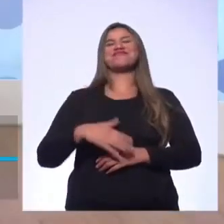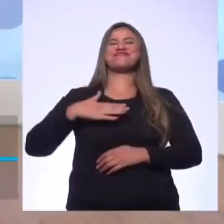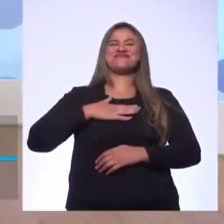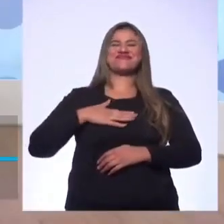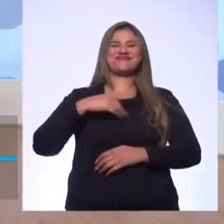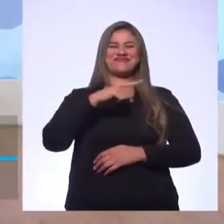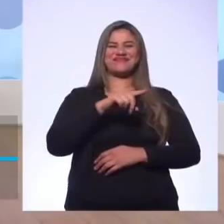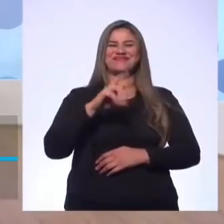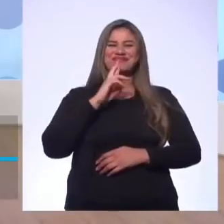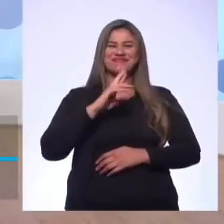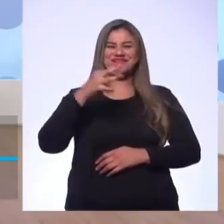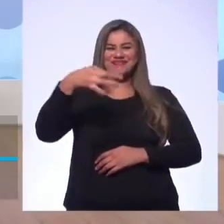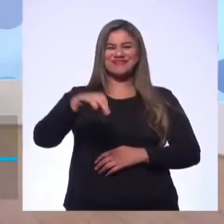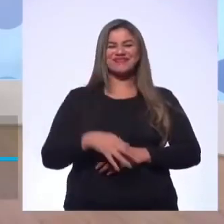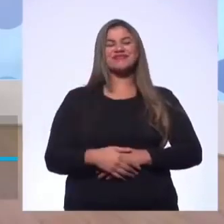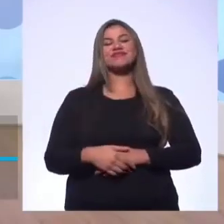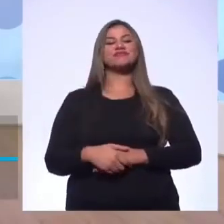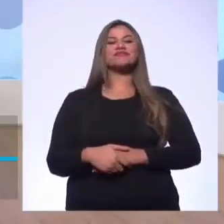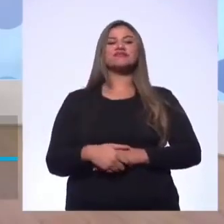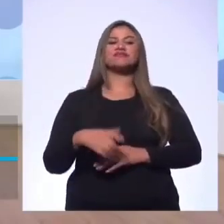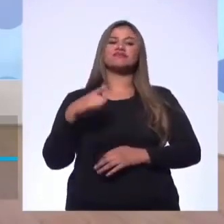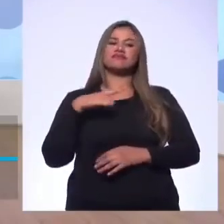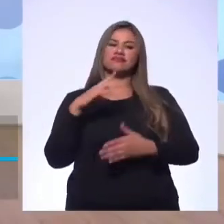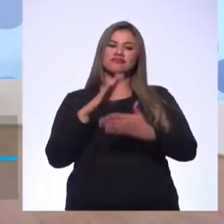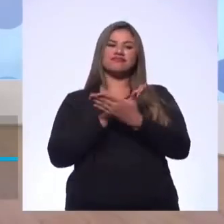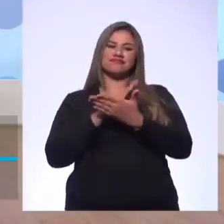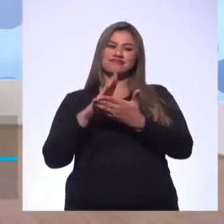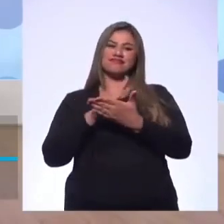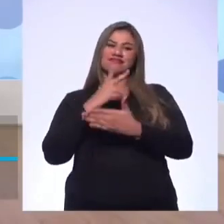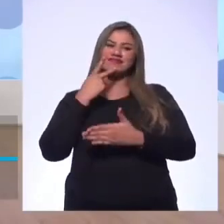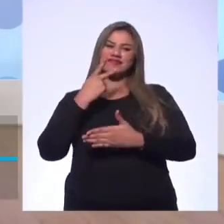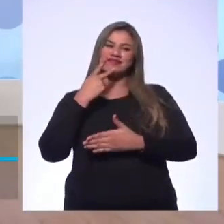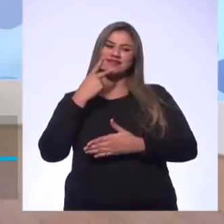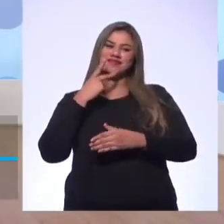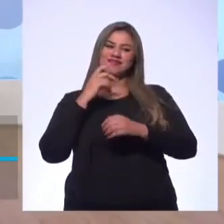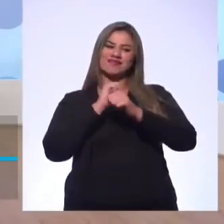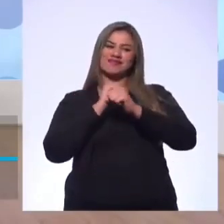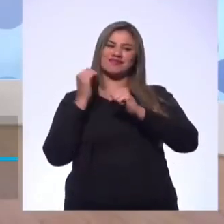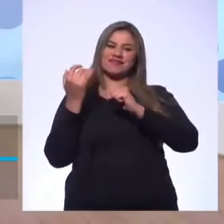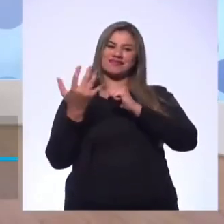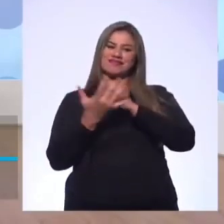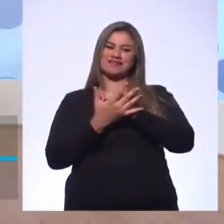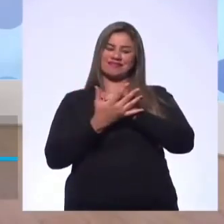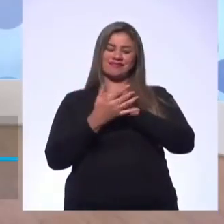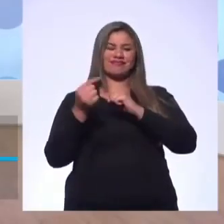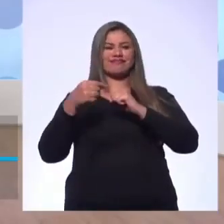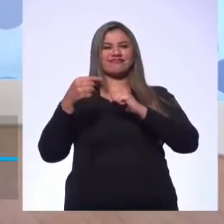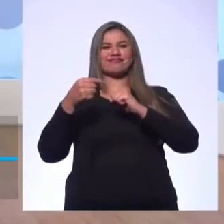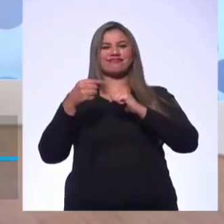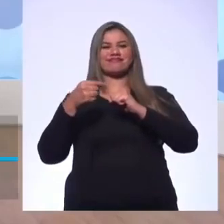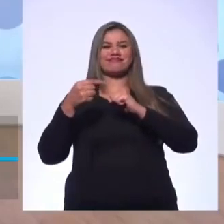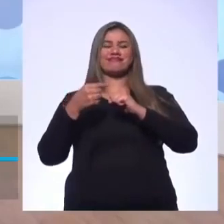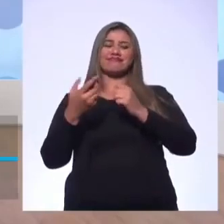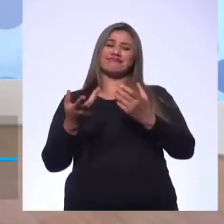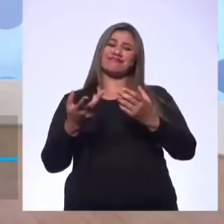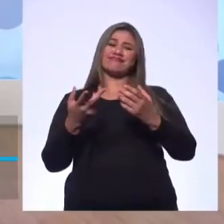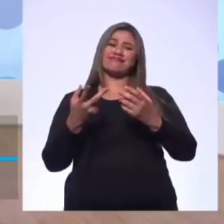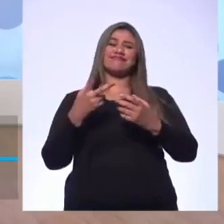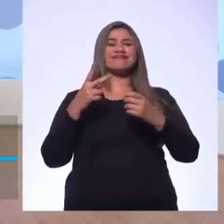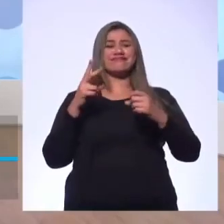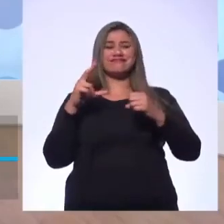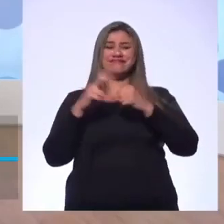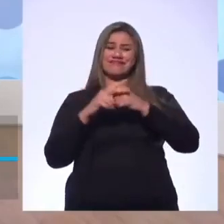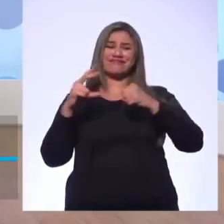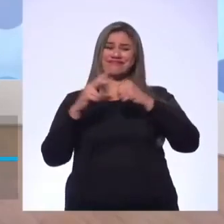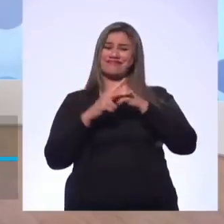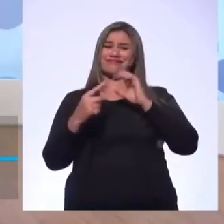O Carlos escreveu aqui tétano. Teve gente aqui que arriscou e escreveu Covid. Covid Não, é Covid vírus. é vírus, gente. Coronavírus.